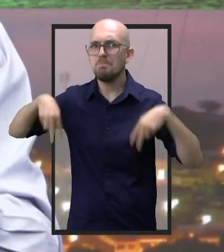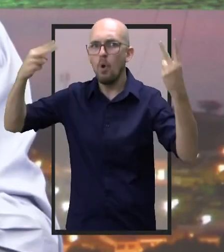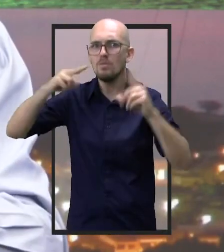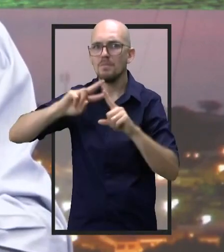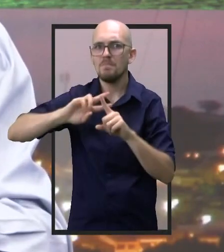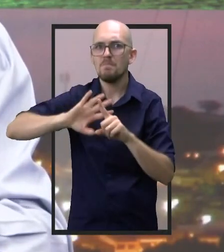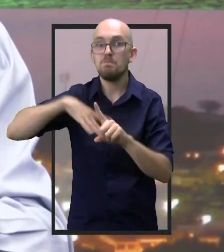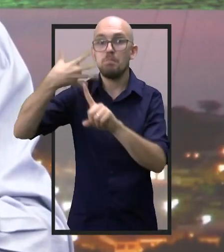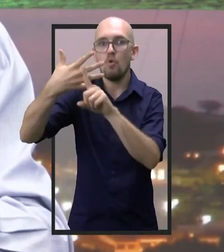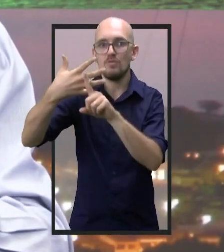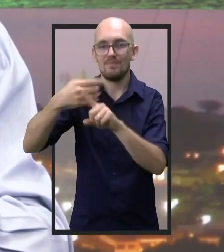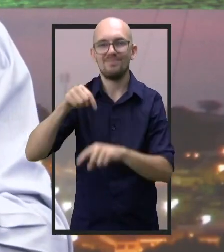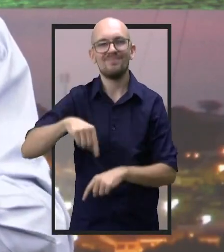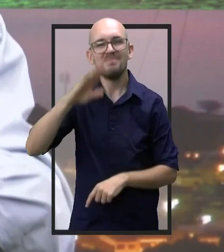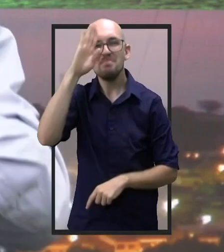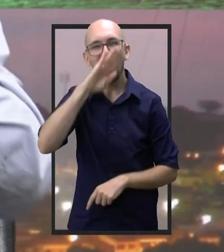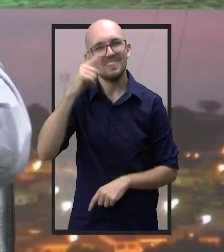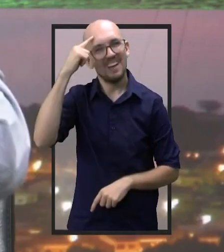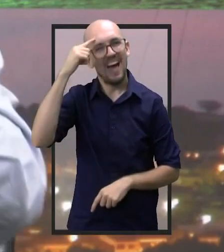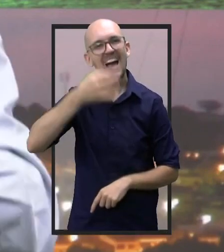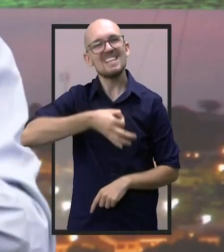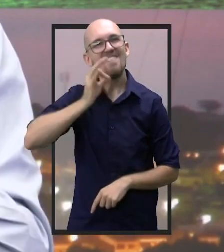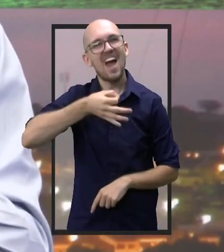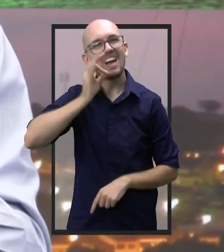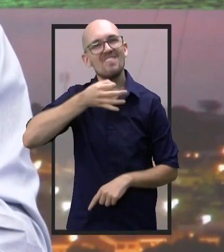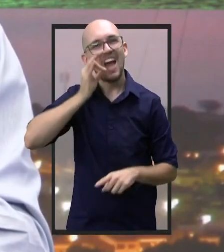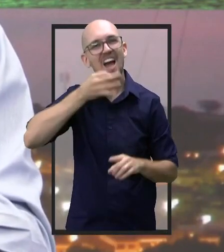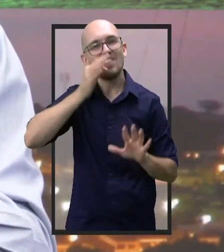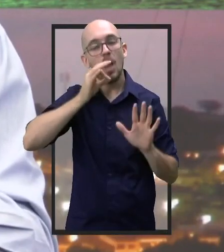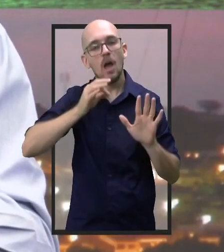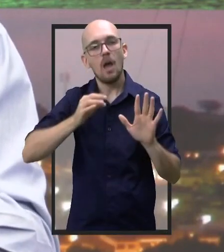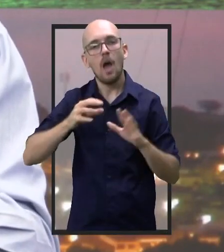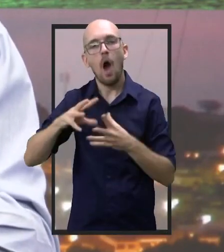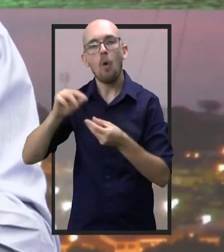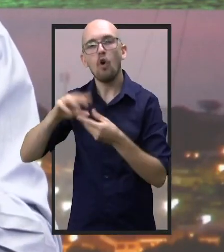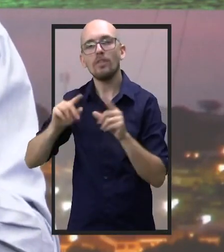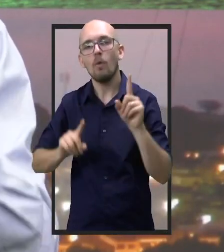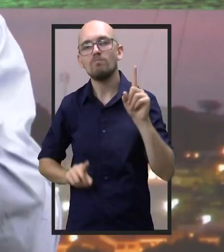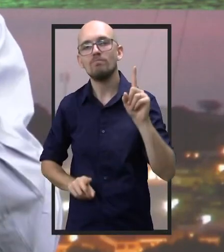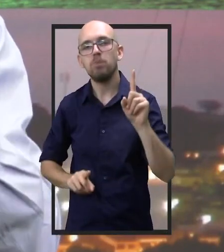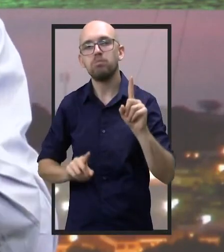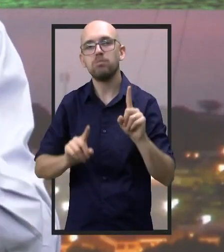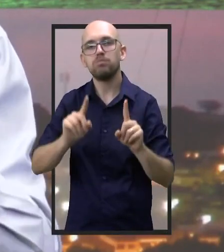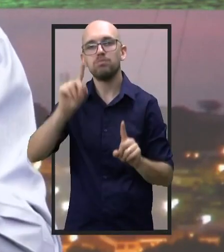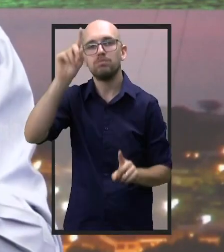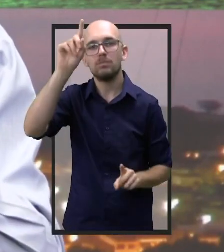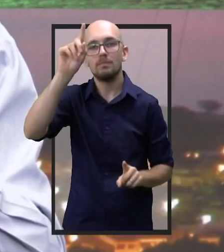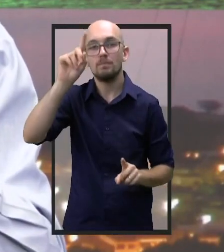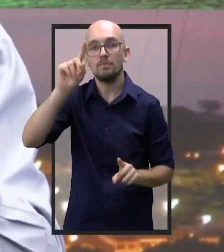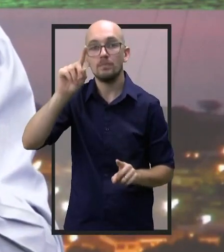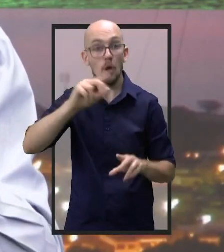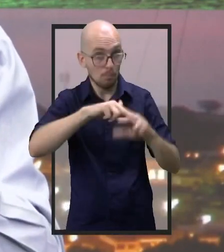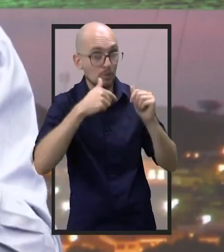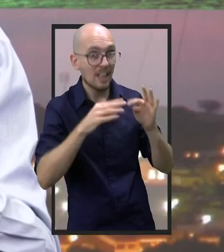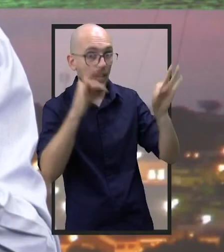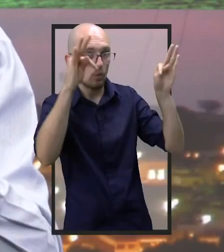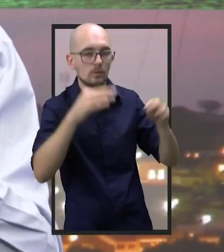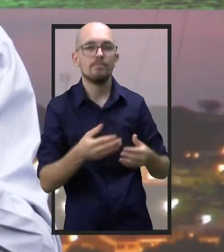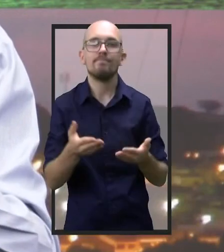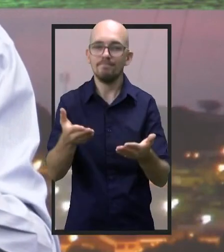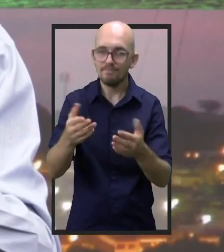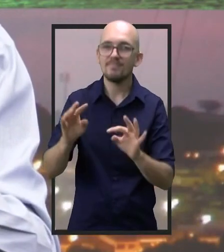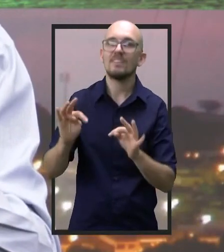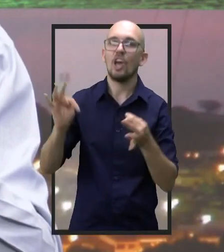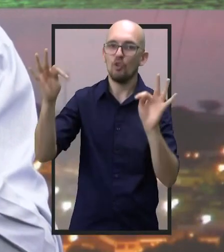Brasil, que tem a imagem do café, o algodão ultrapassou a sua produção. Hoje por conta da tecnologia. Tecnologia embutida. O